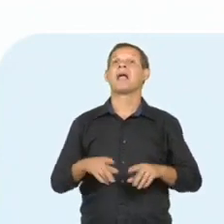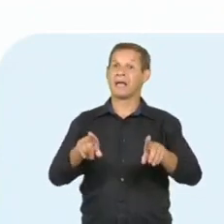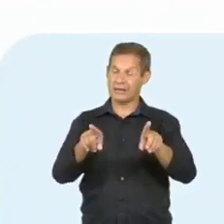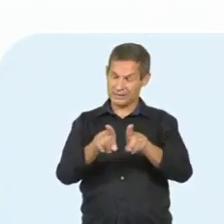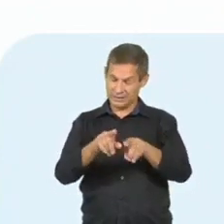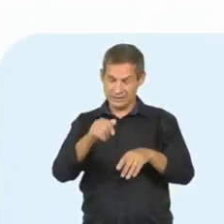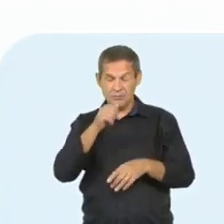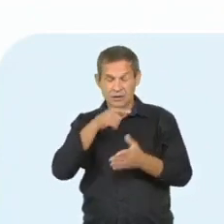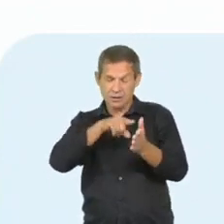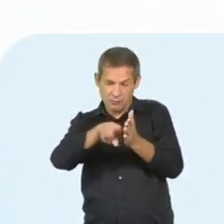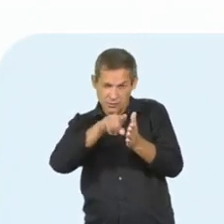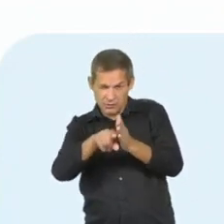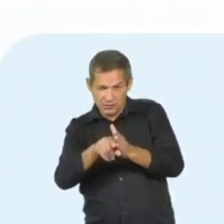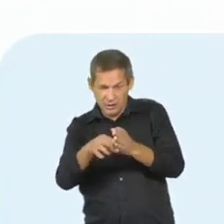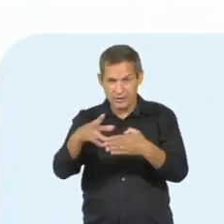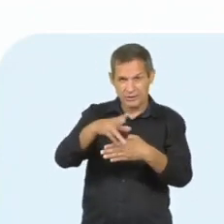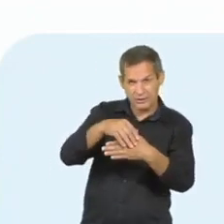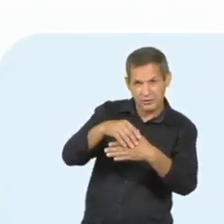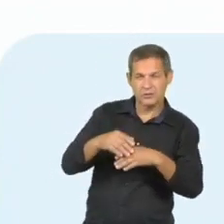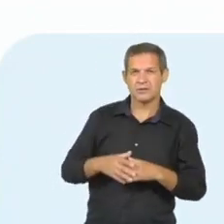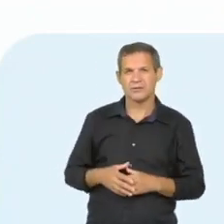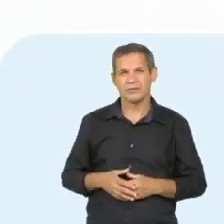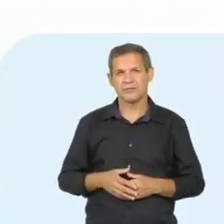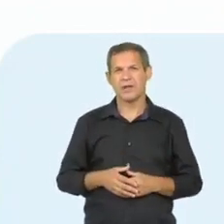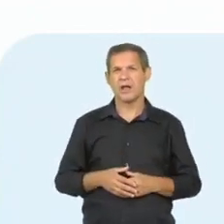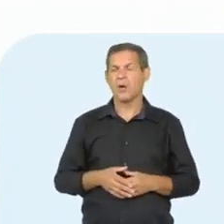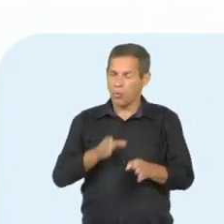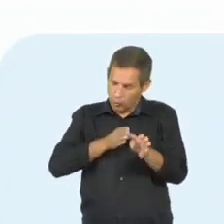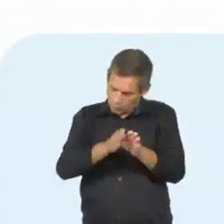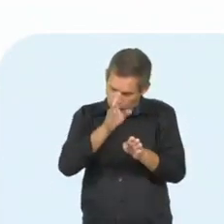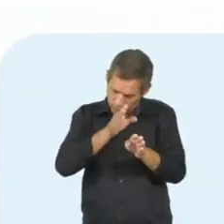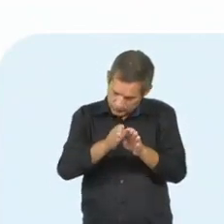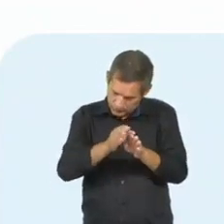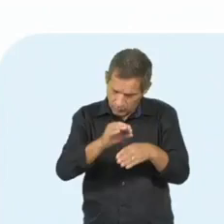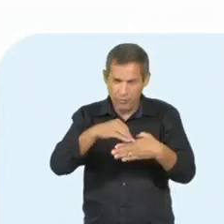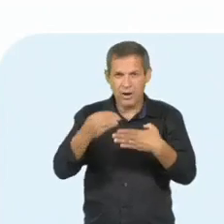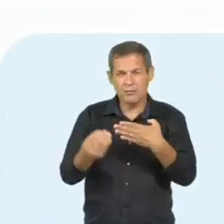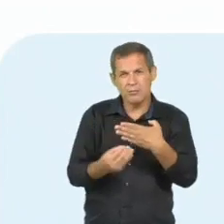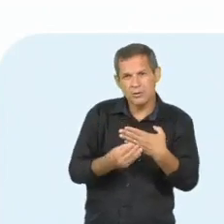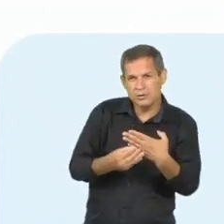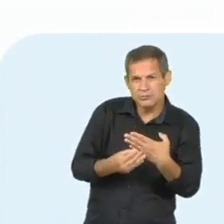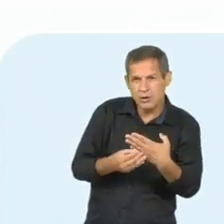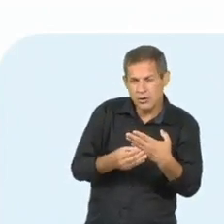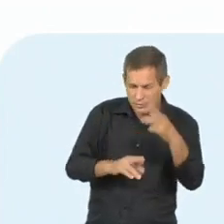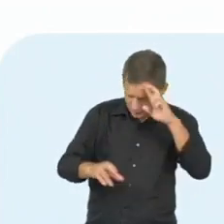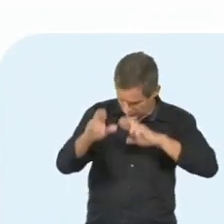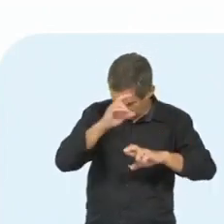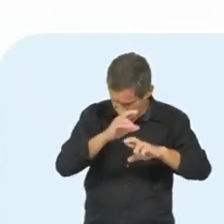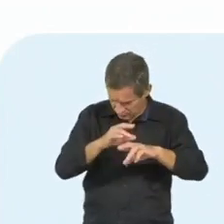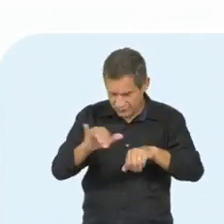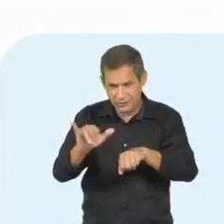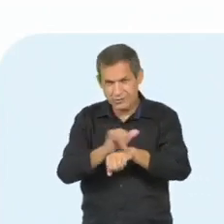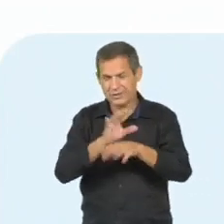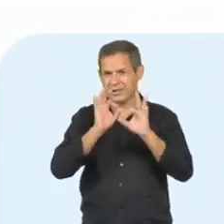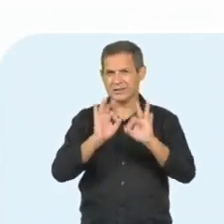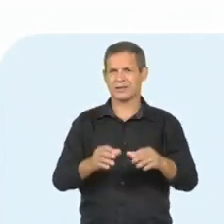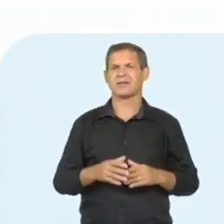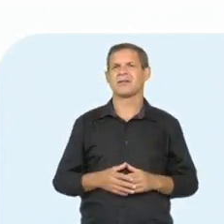a investigação epidemiológica, a recomendação, a implementação e avaliações de ações